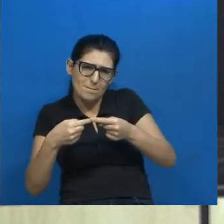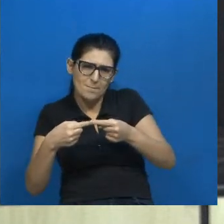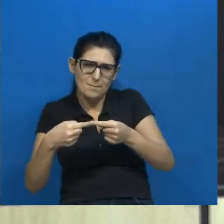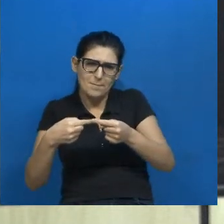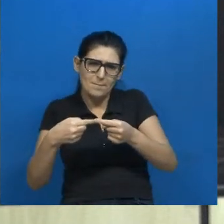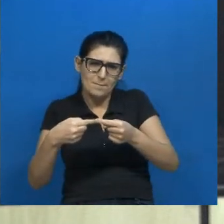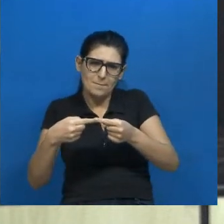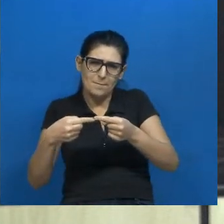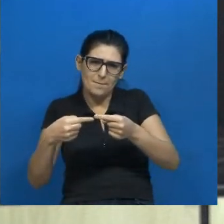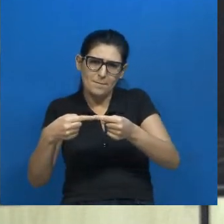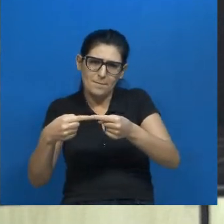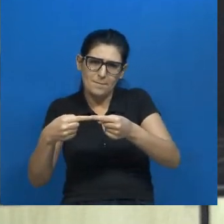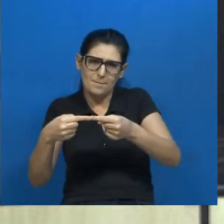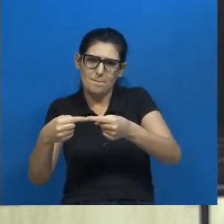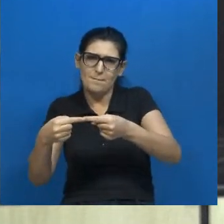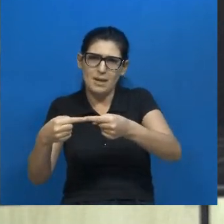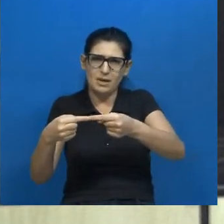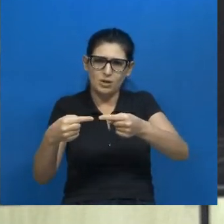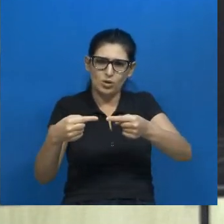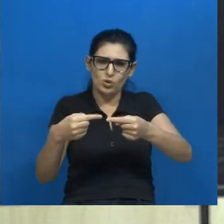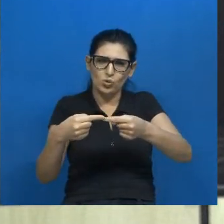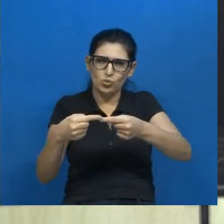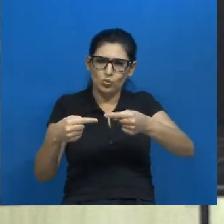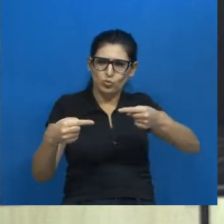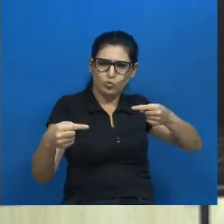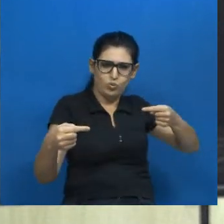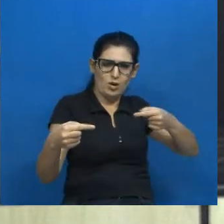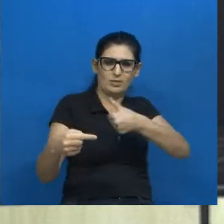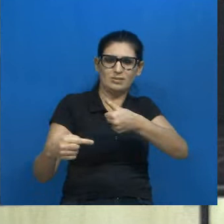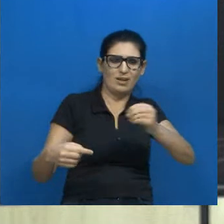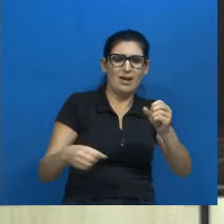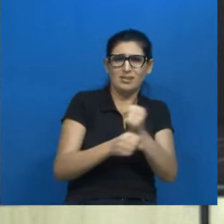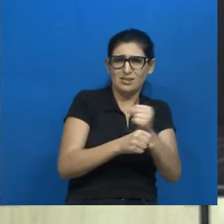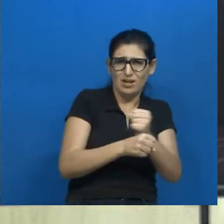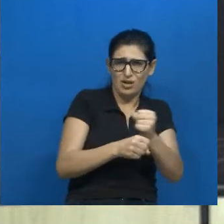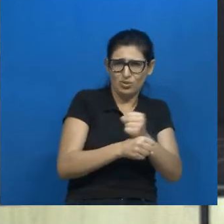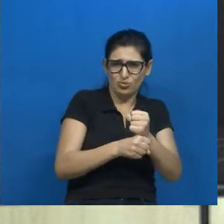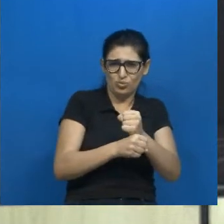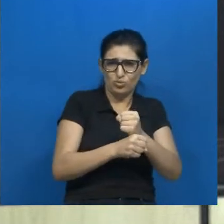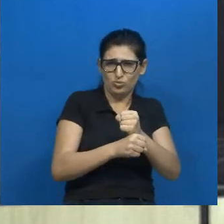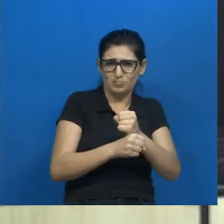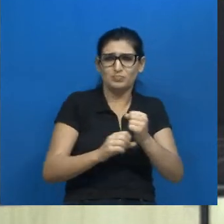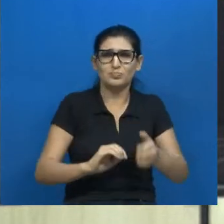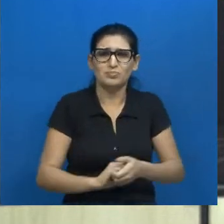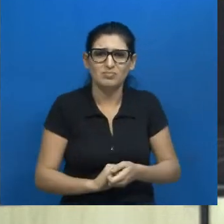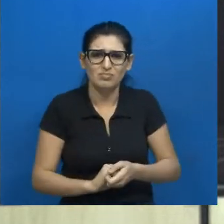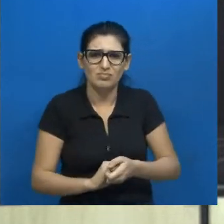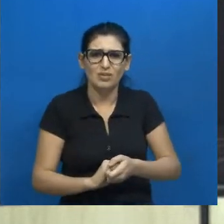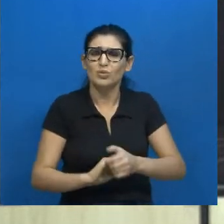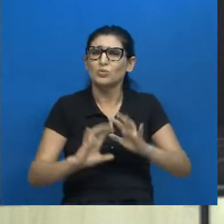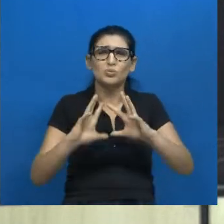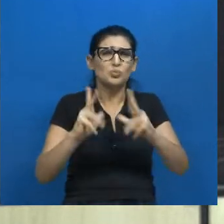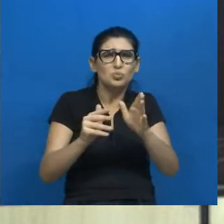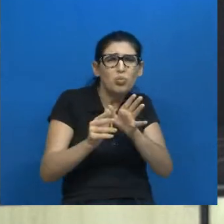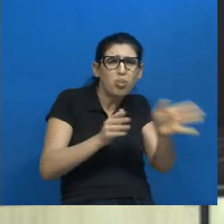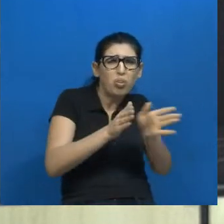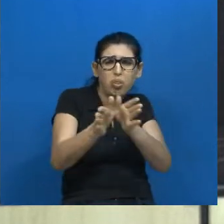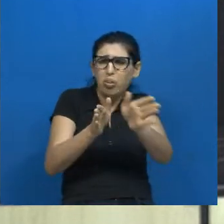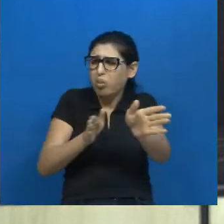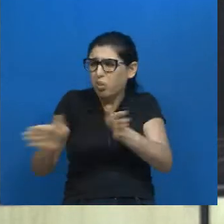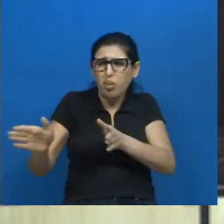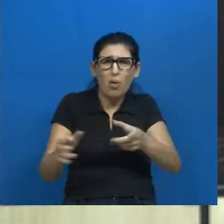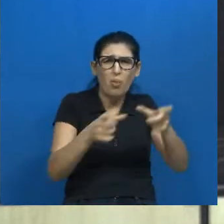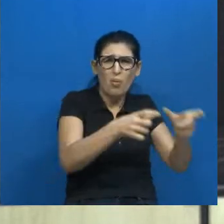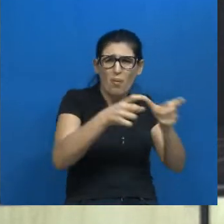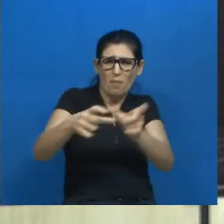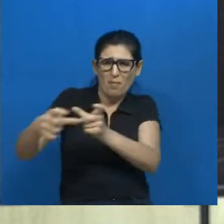uns 10 anos para cá, é tudo espinha de peixe, a gente não tem ligação de bairros. Então, nessa segunda fase é algo estruturante, a gente